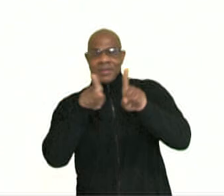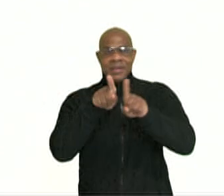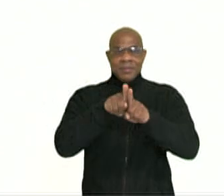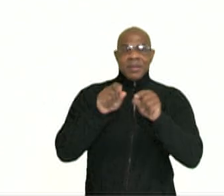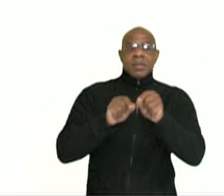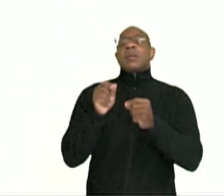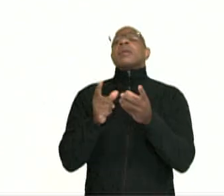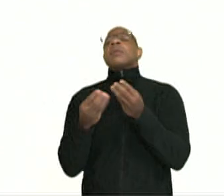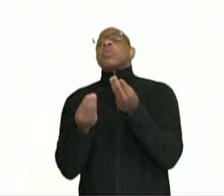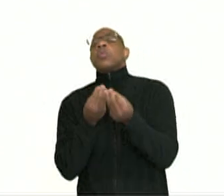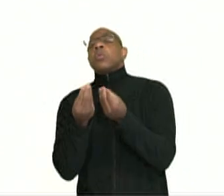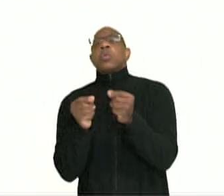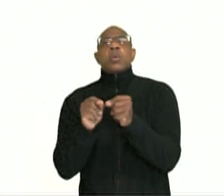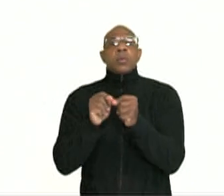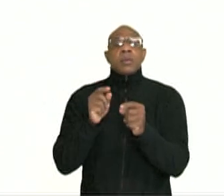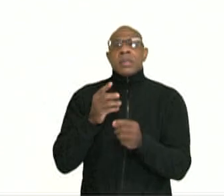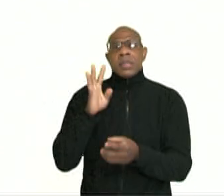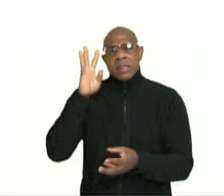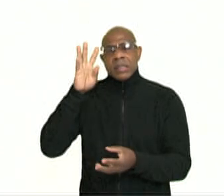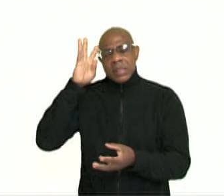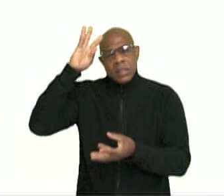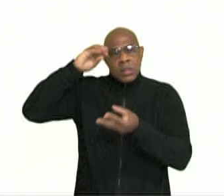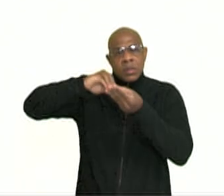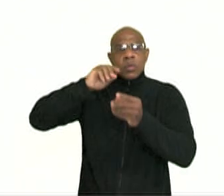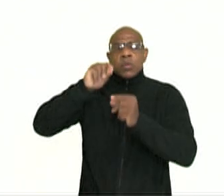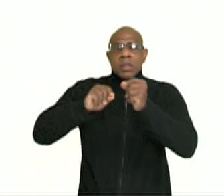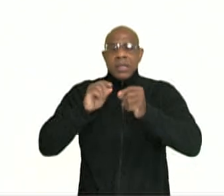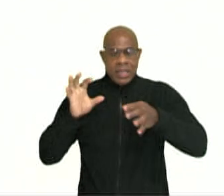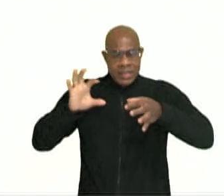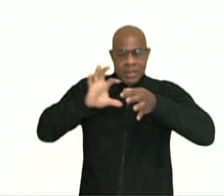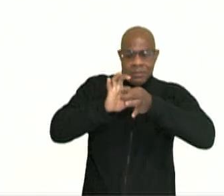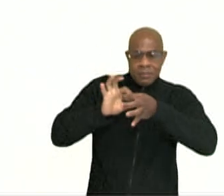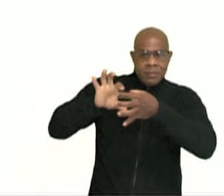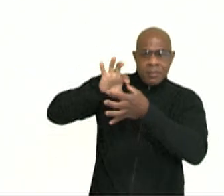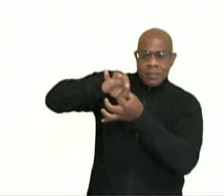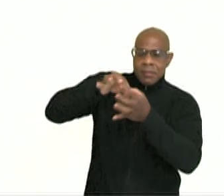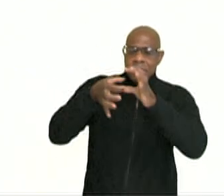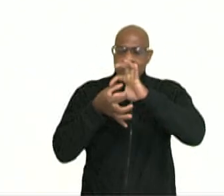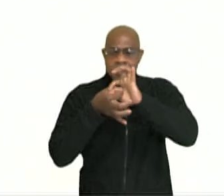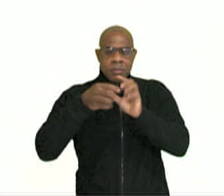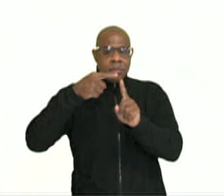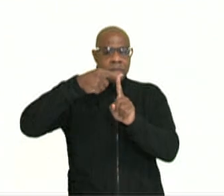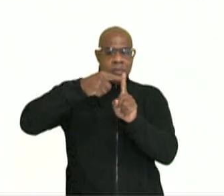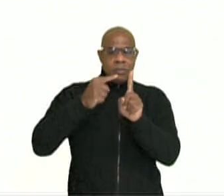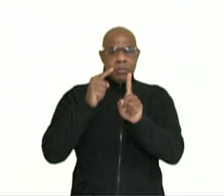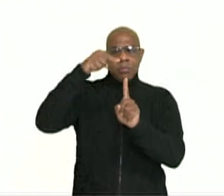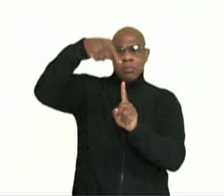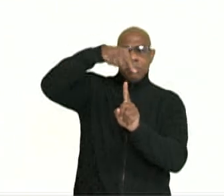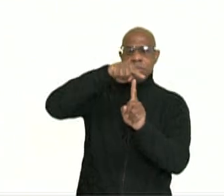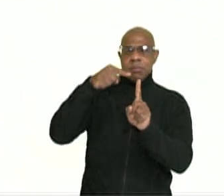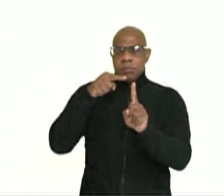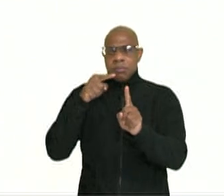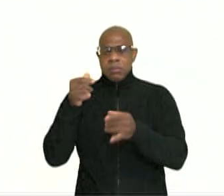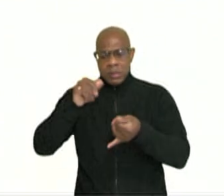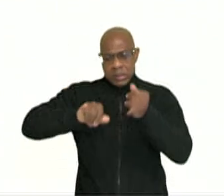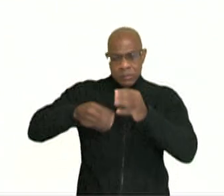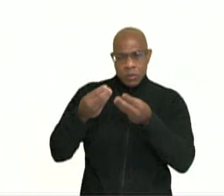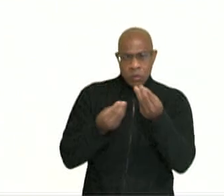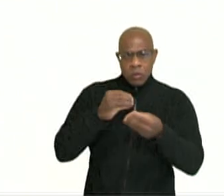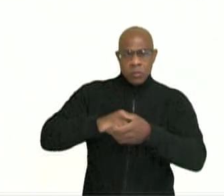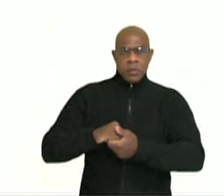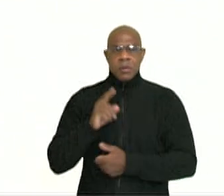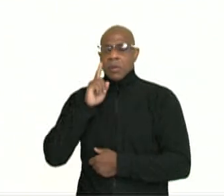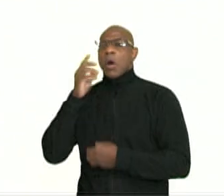a finalidade de uma ligação química. E as nossas perguntas? Onde encontramos as ligações químicas no